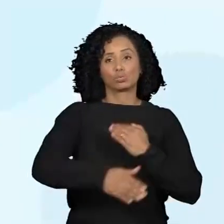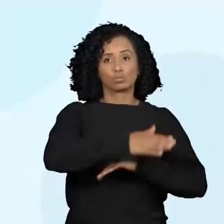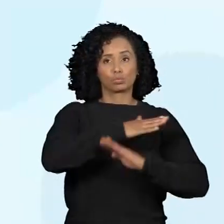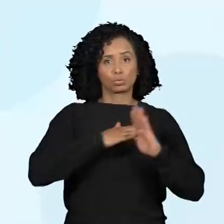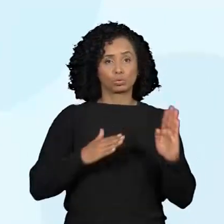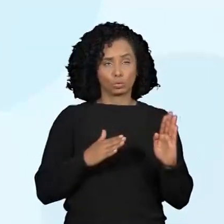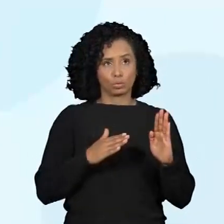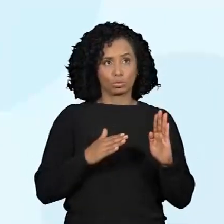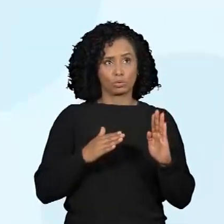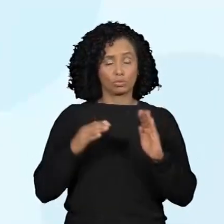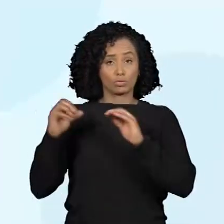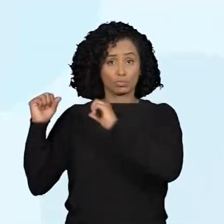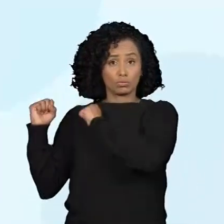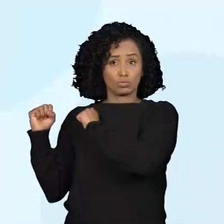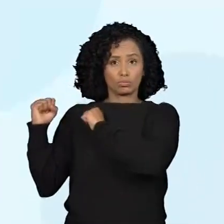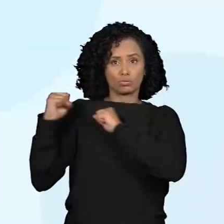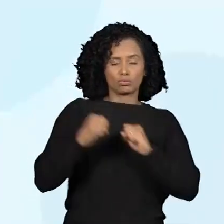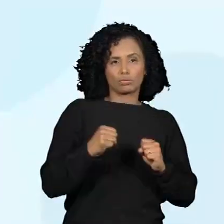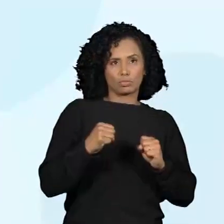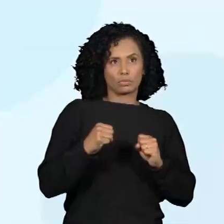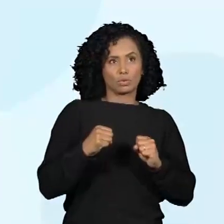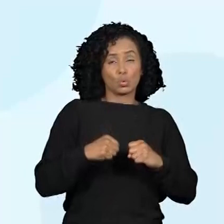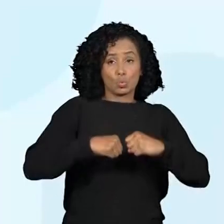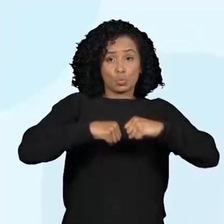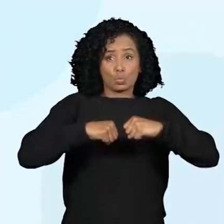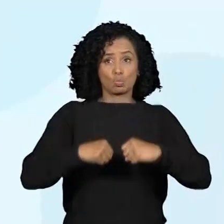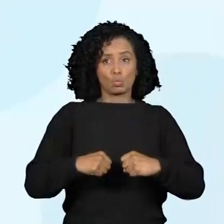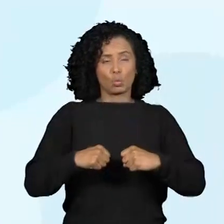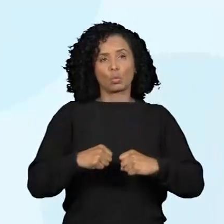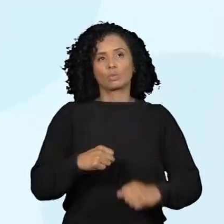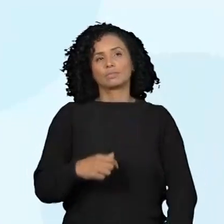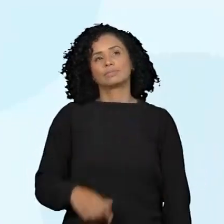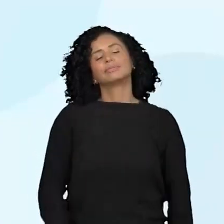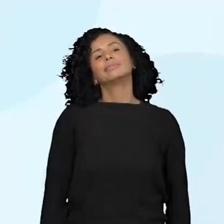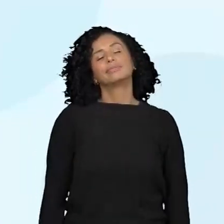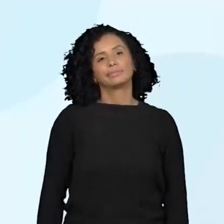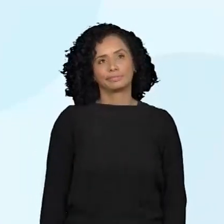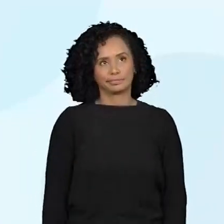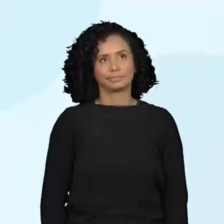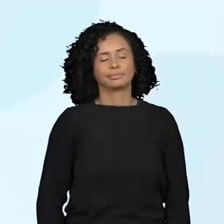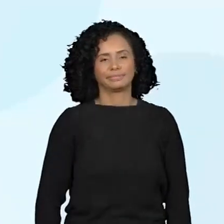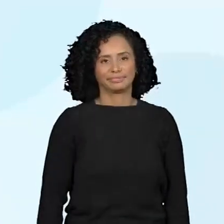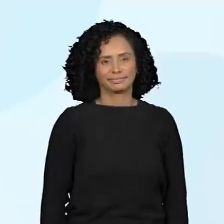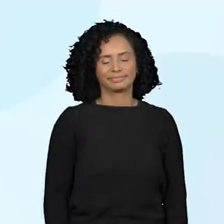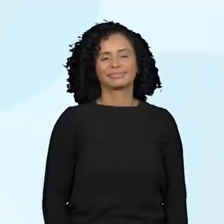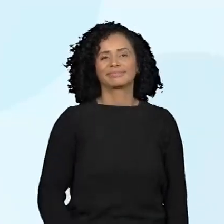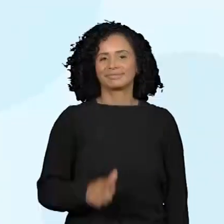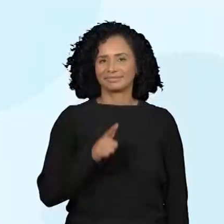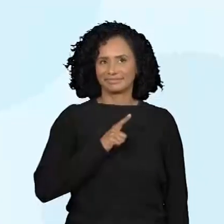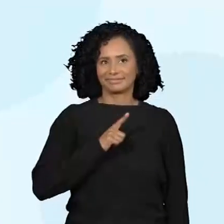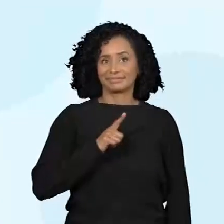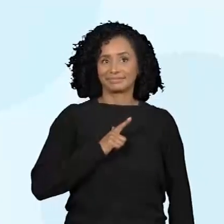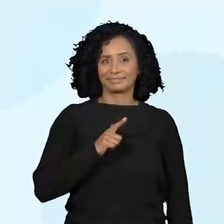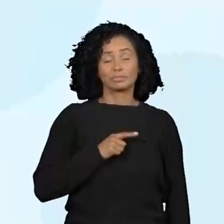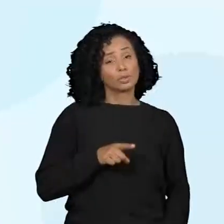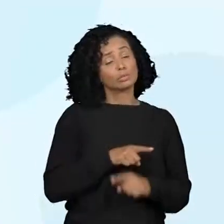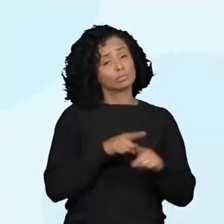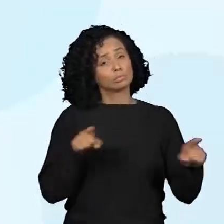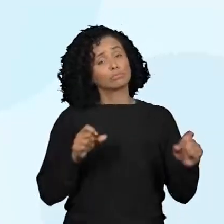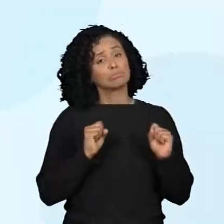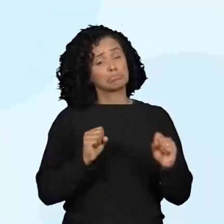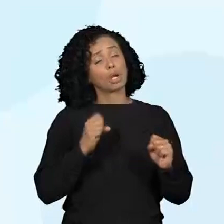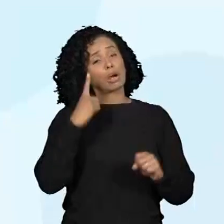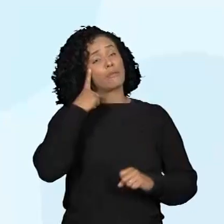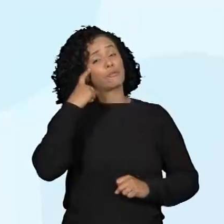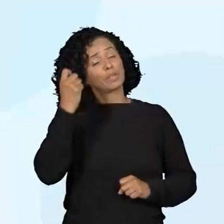o jiu-jitsu e o sumô. Eu juntei judô com jiu-jitsu e saiu uma luta nova aí. Podemos criar uma luta, quem sabe,